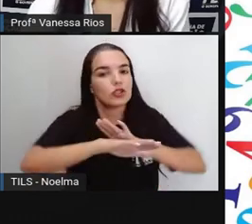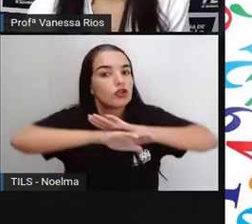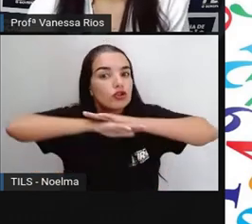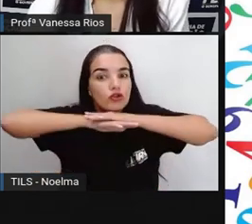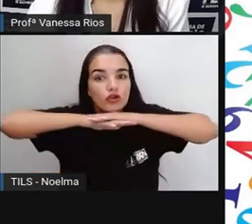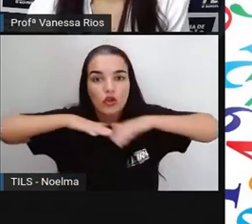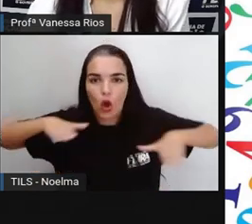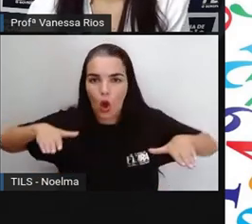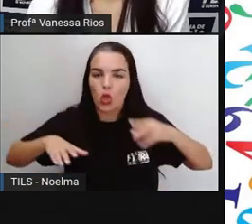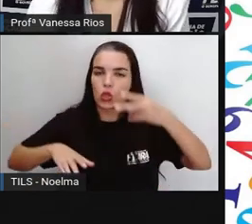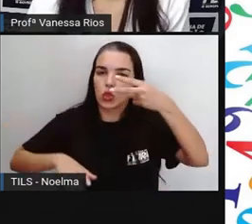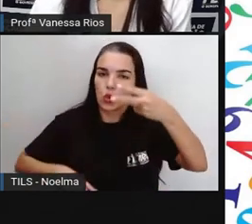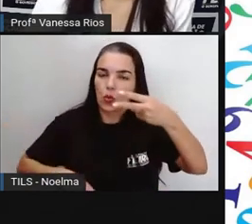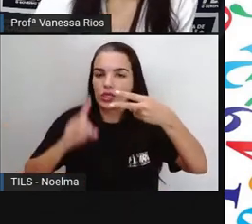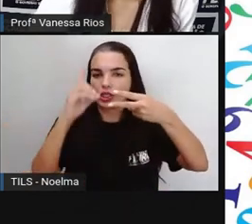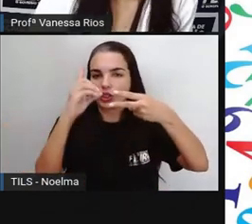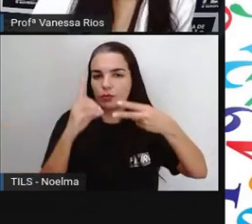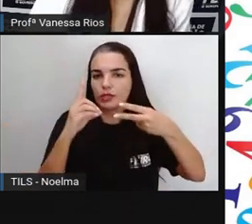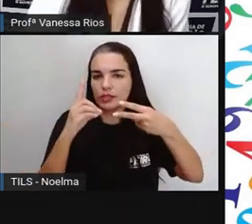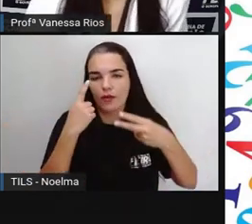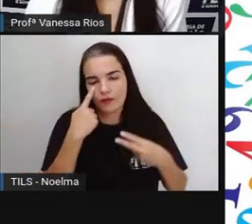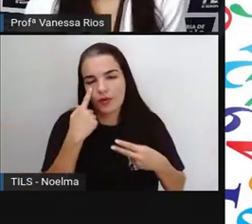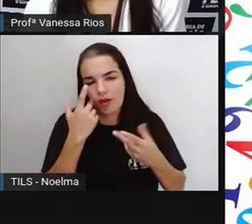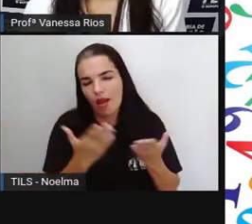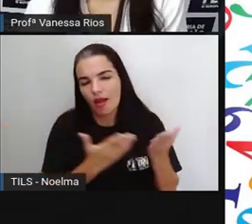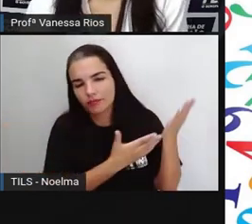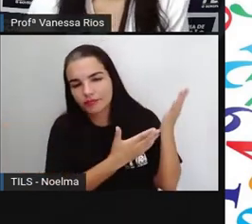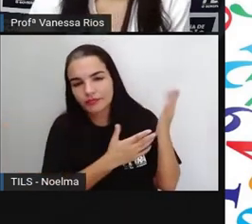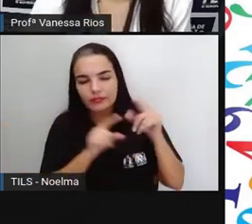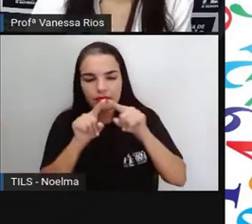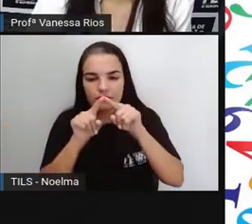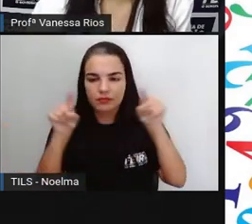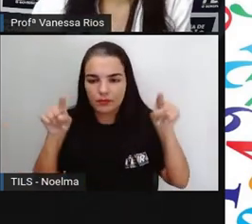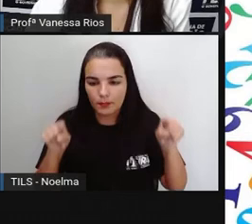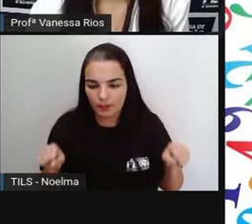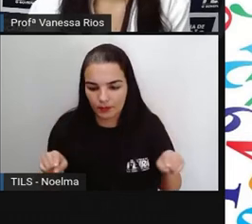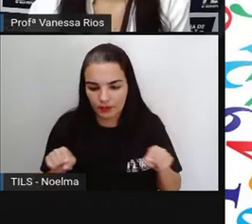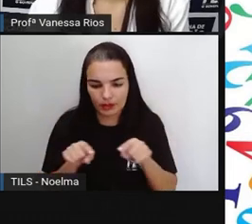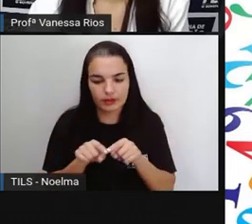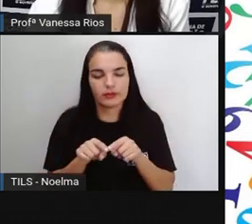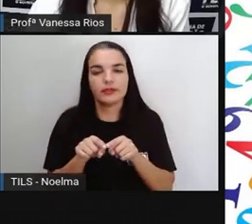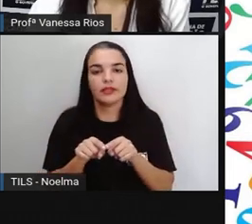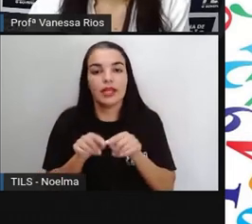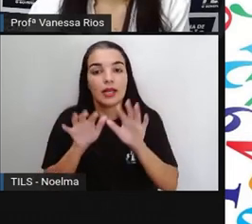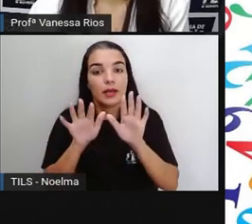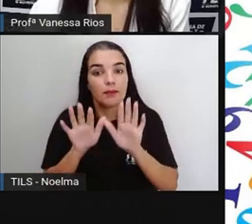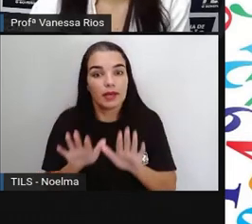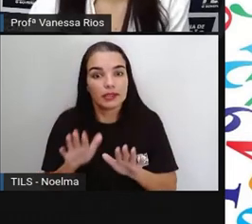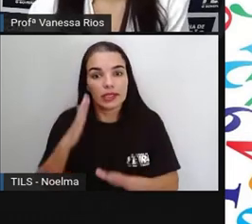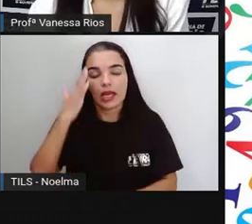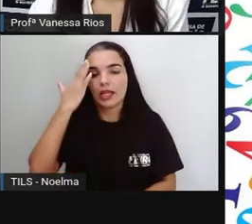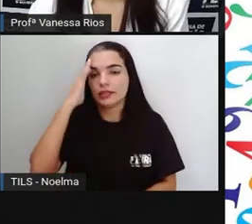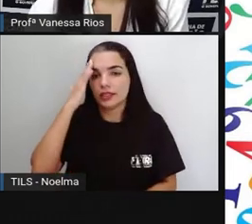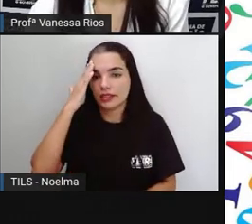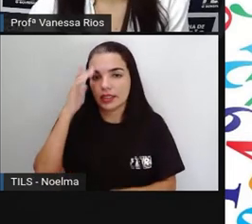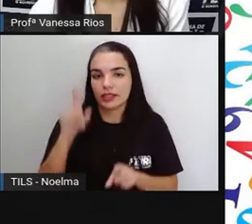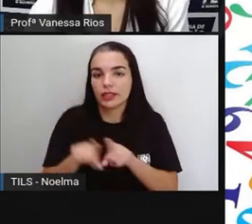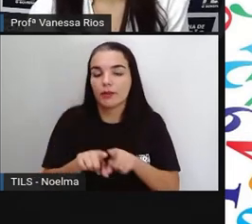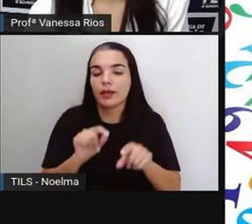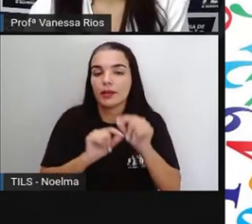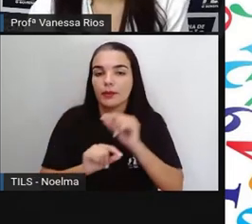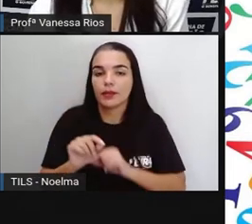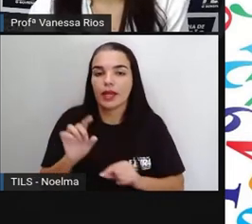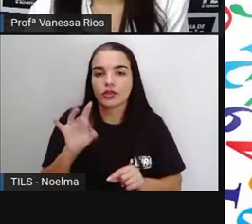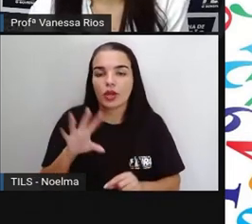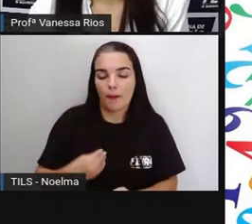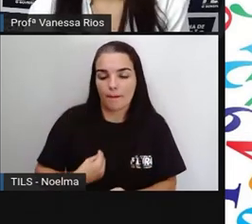interessante a gente perceber a figura do quadrado, do retângulo, do círculo, mas entender que essas figuras, elas